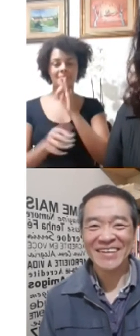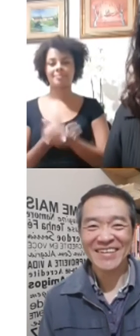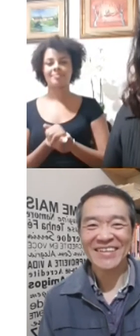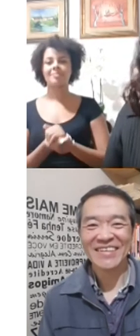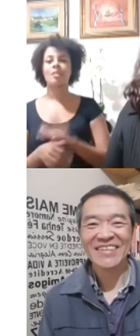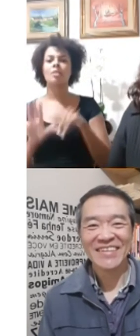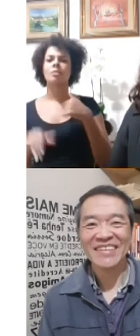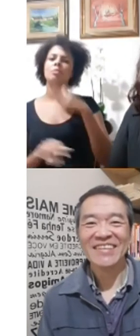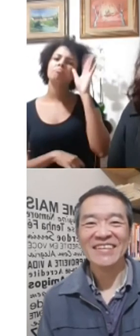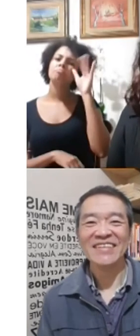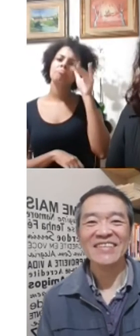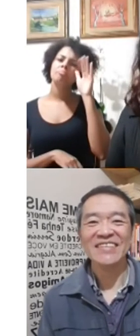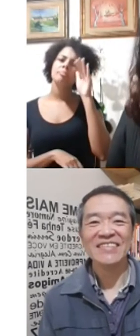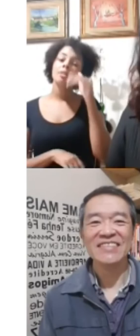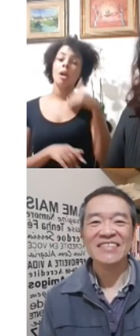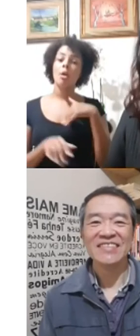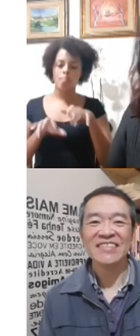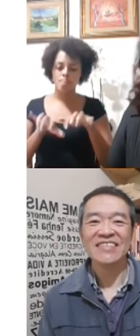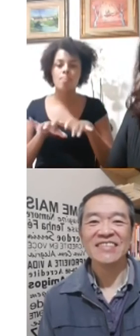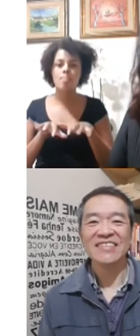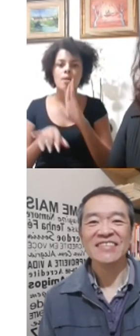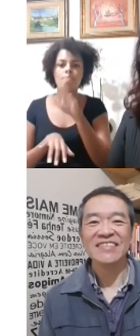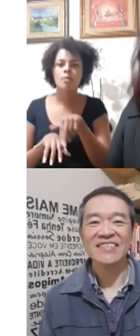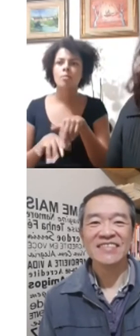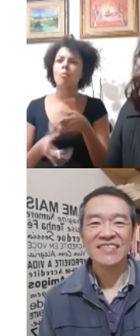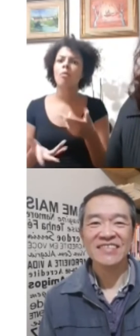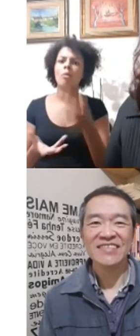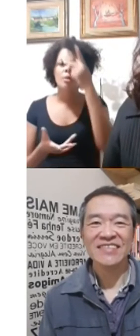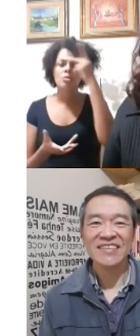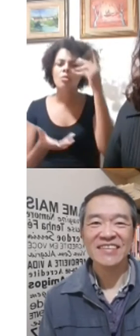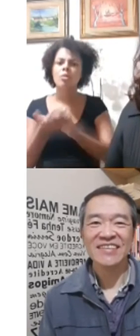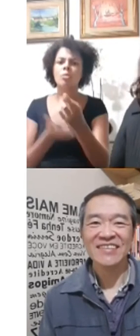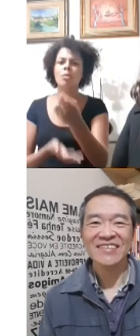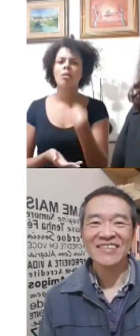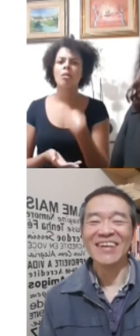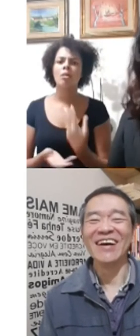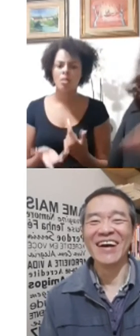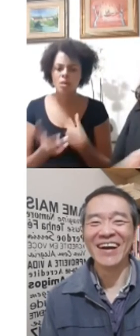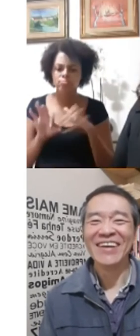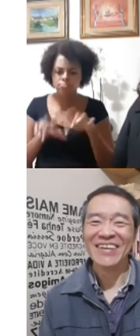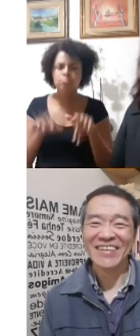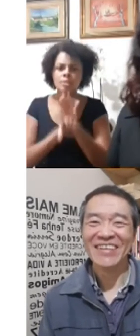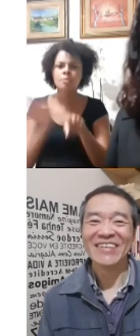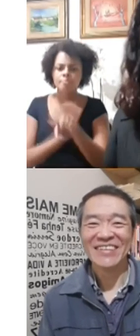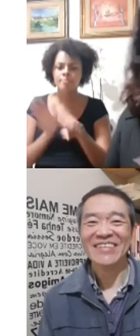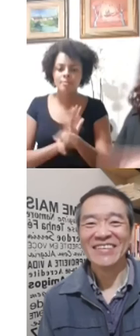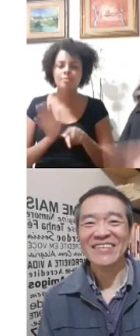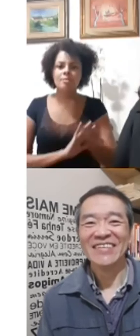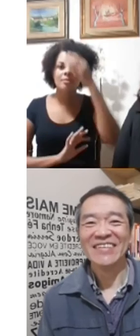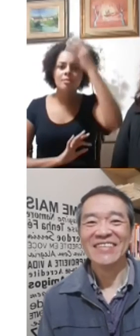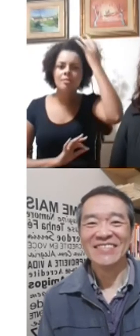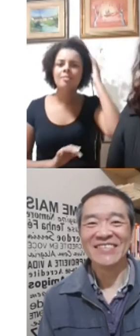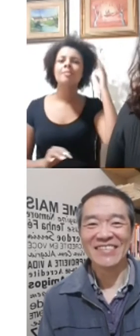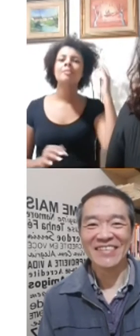eu estou assistindo e aí eu mando um recado e eu fico assim, caraca, não me respondeu, né? Pô, tô botando, botei de novo a pergunta, você